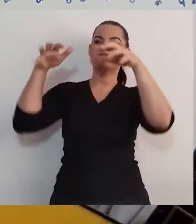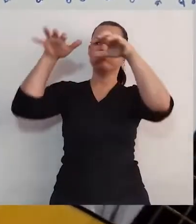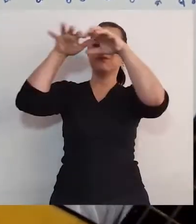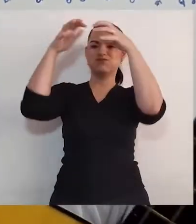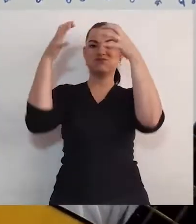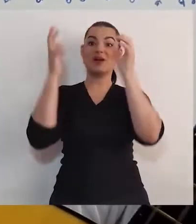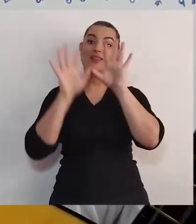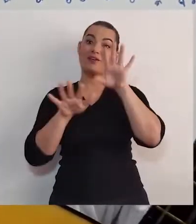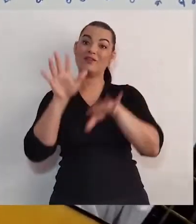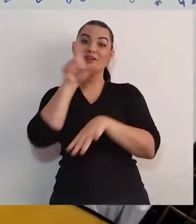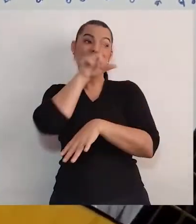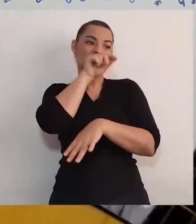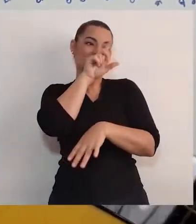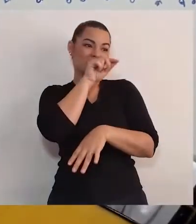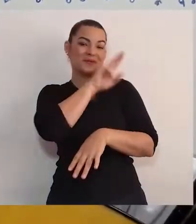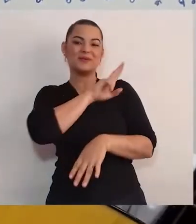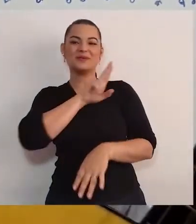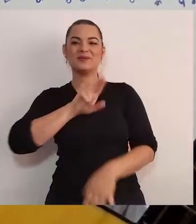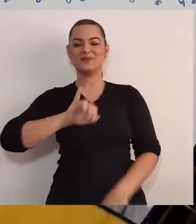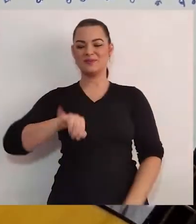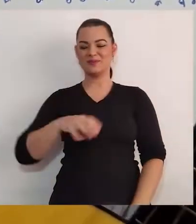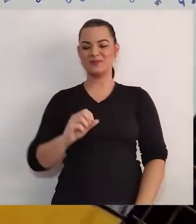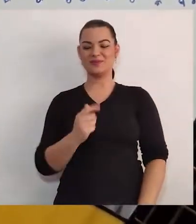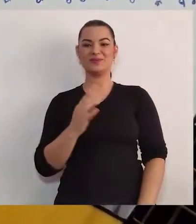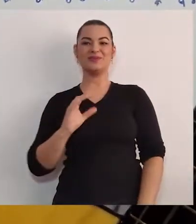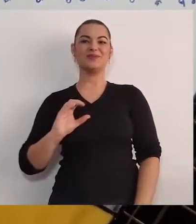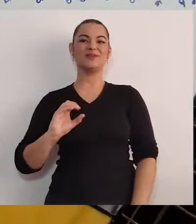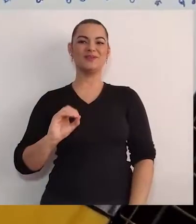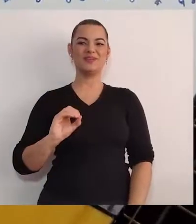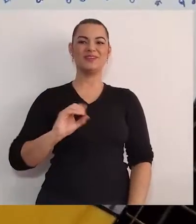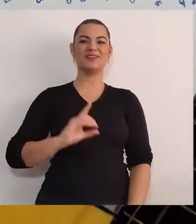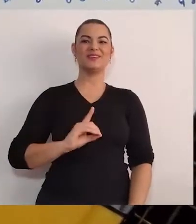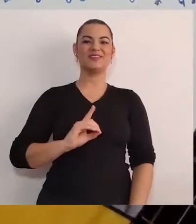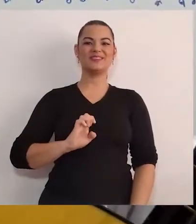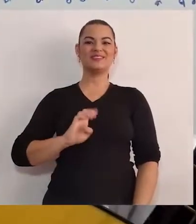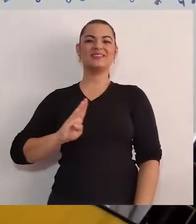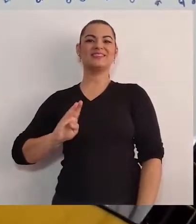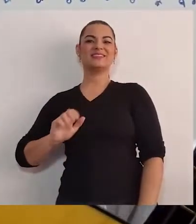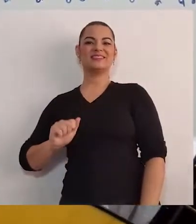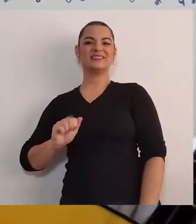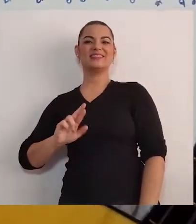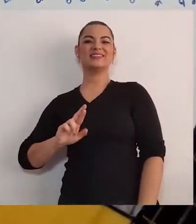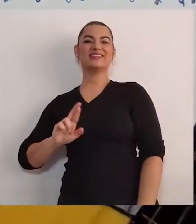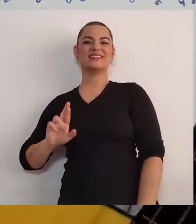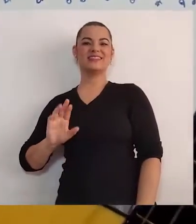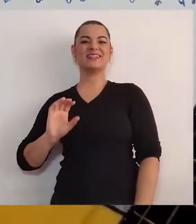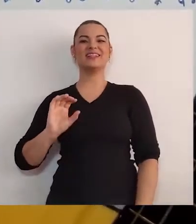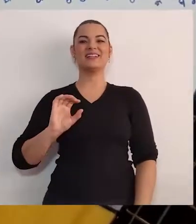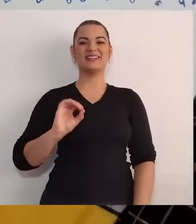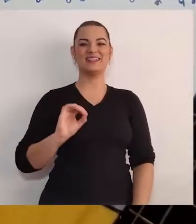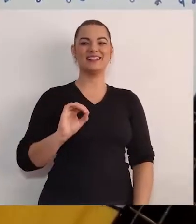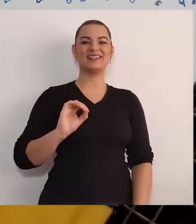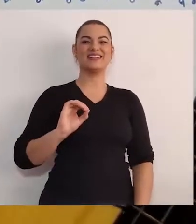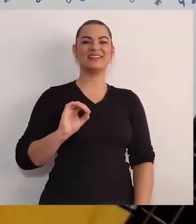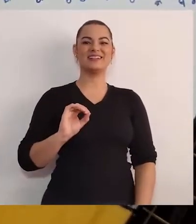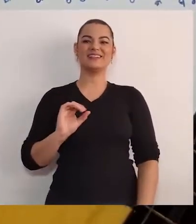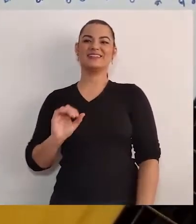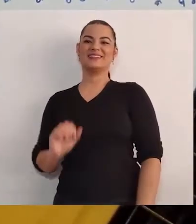do João, João de barro. Pode ser do